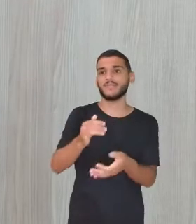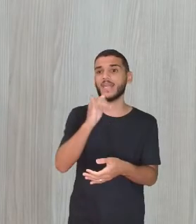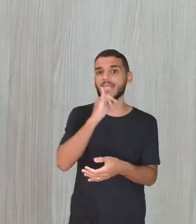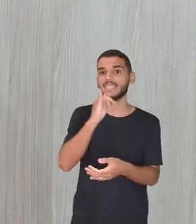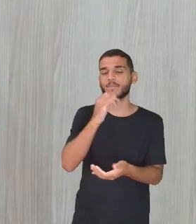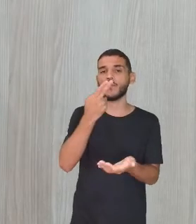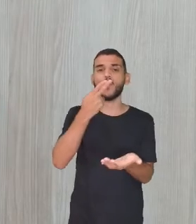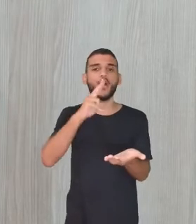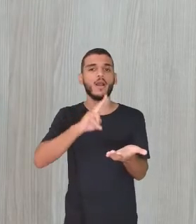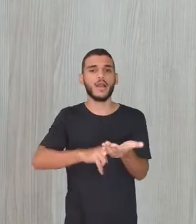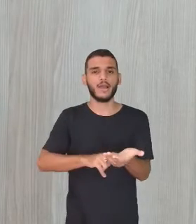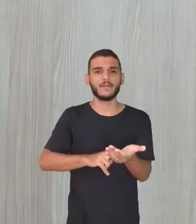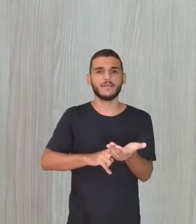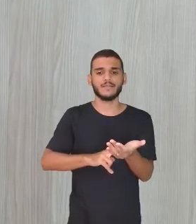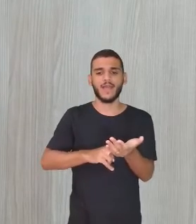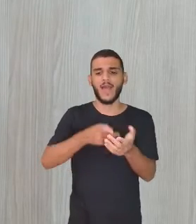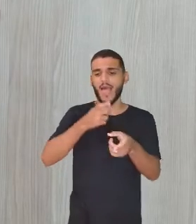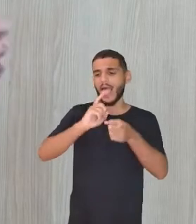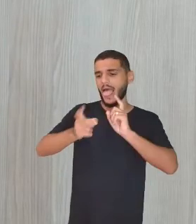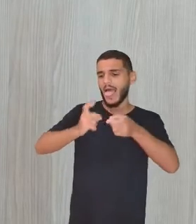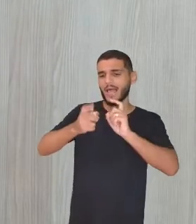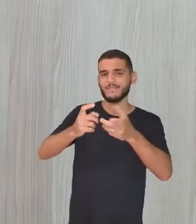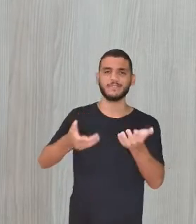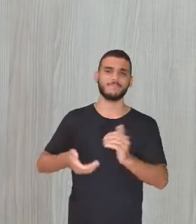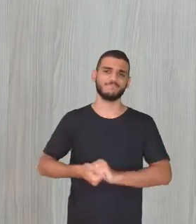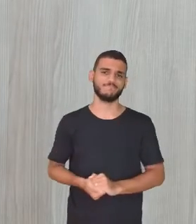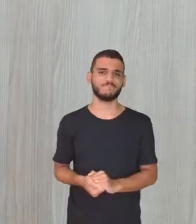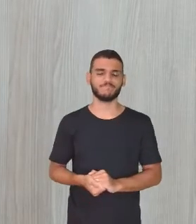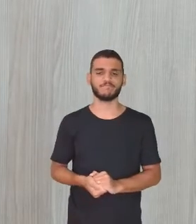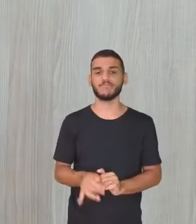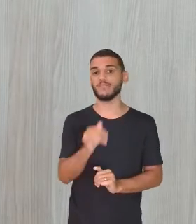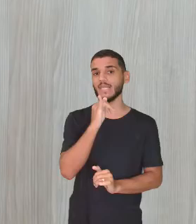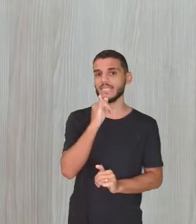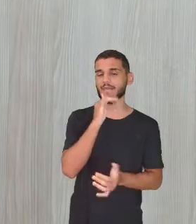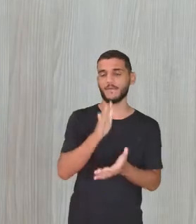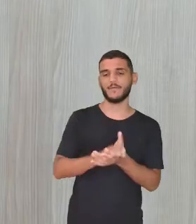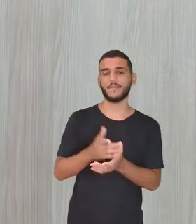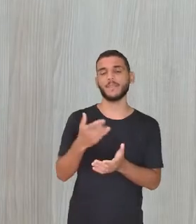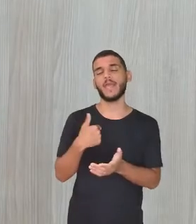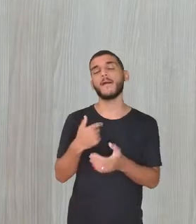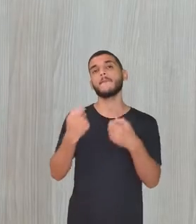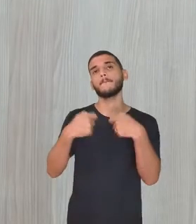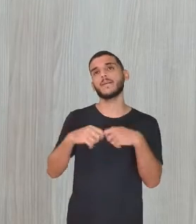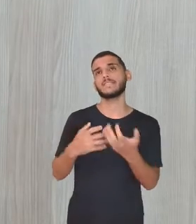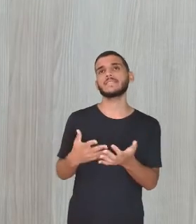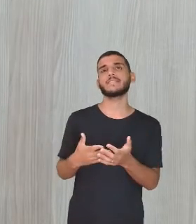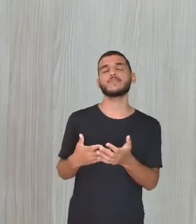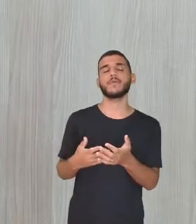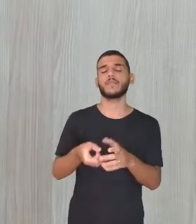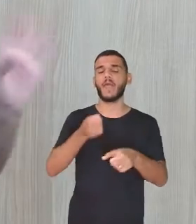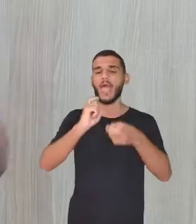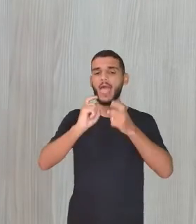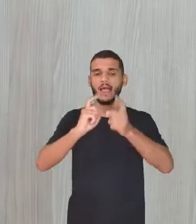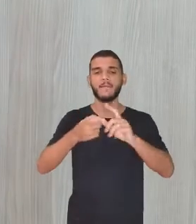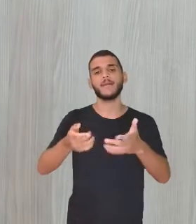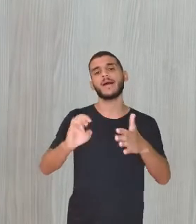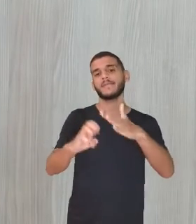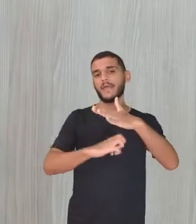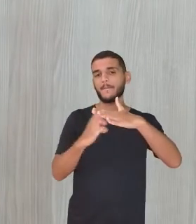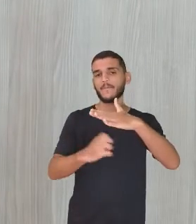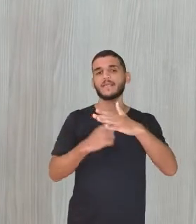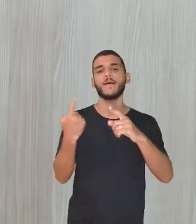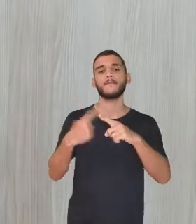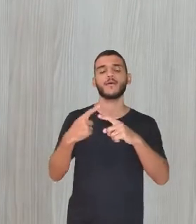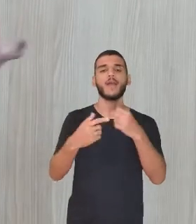de reclamação. Digamos que eu preciso mandar uma carta para a empresa dessa garrafa, porque a garrafa não